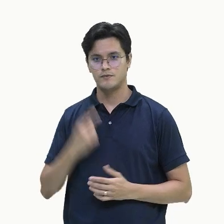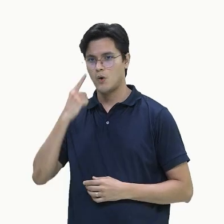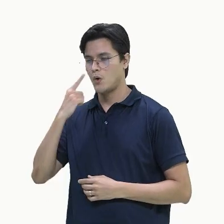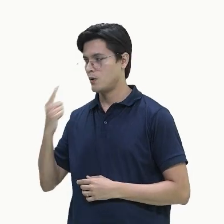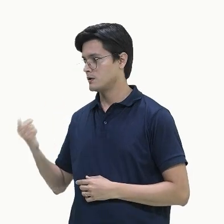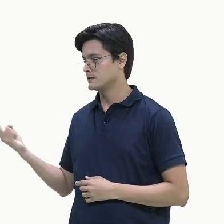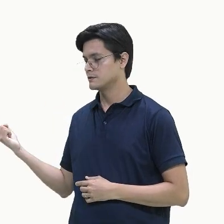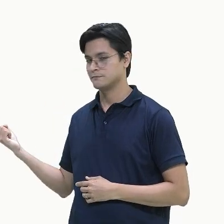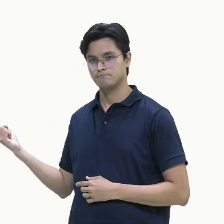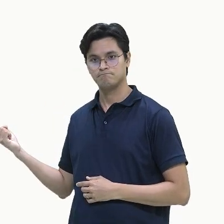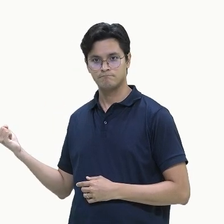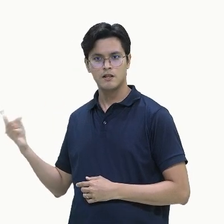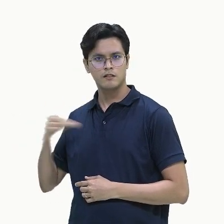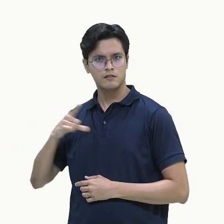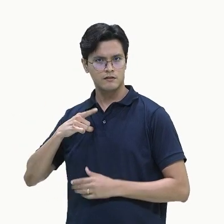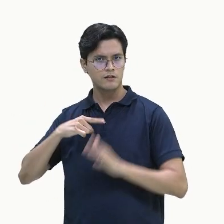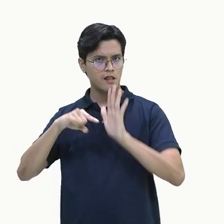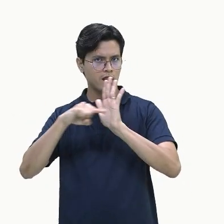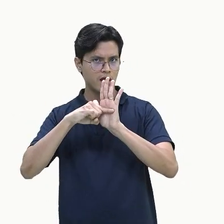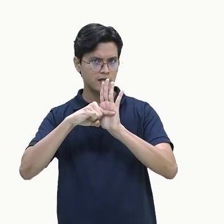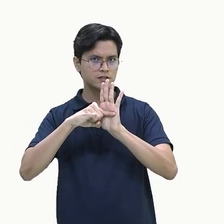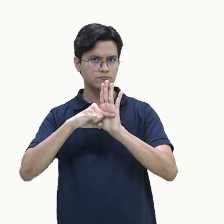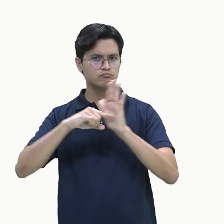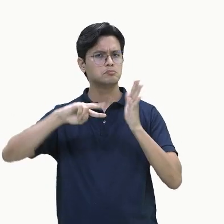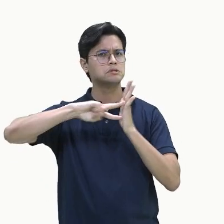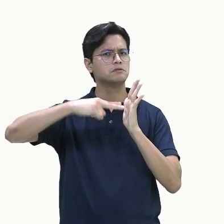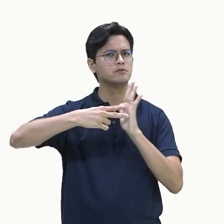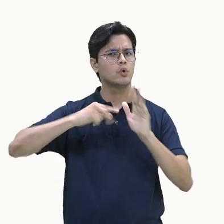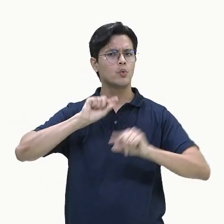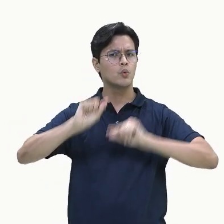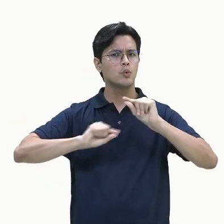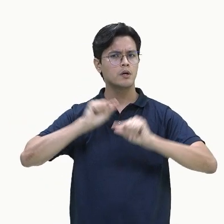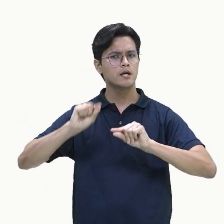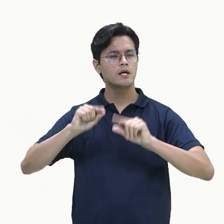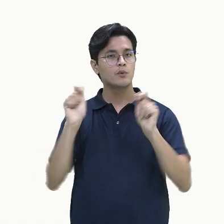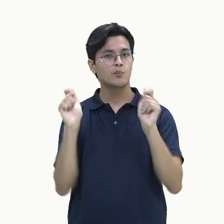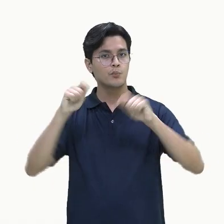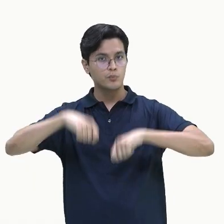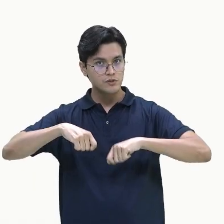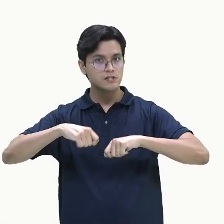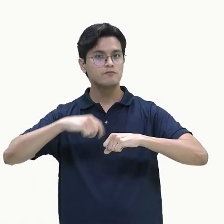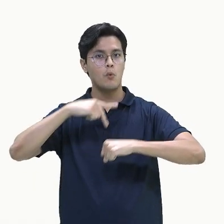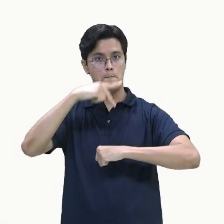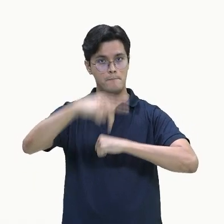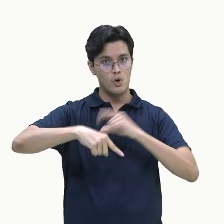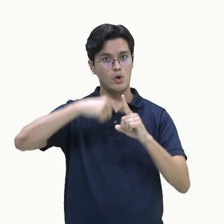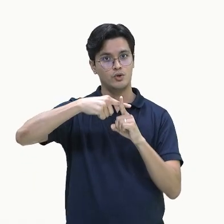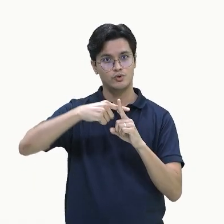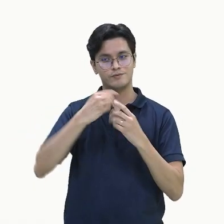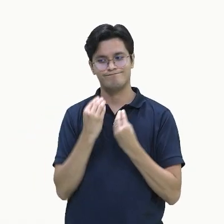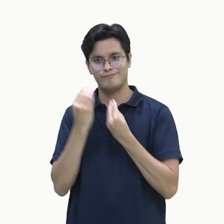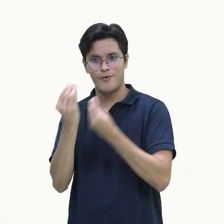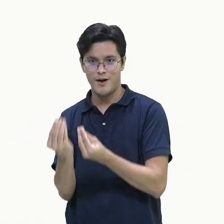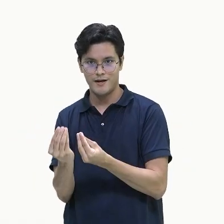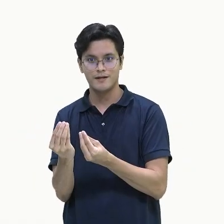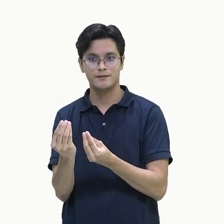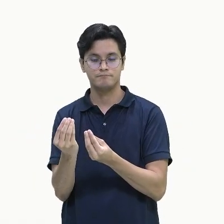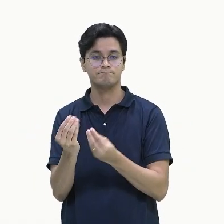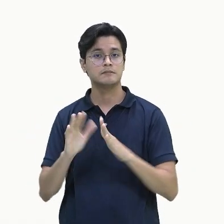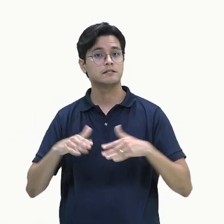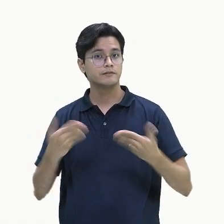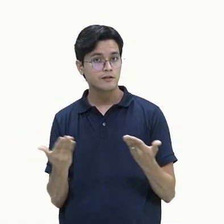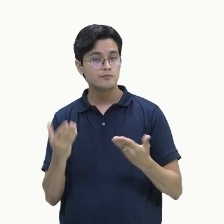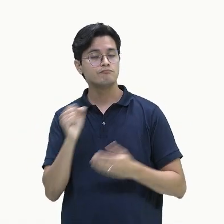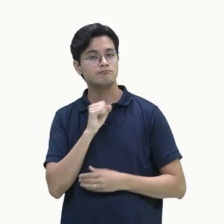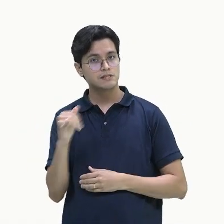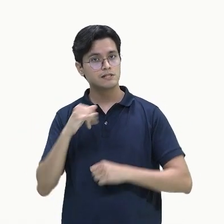Olha o negativo aqui. Significa que o que ele fez? Ele pode doar prótons. Então, se doou um próton, ele